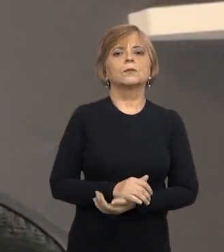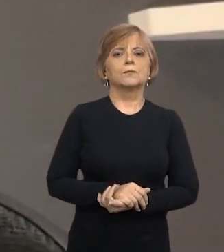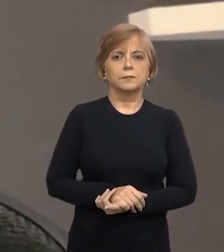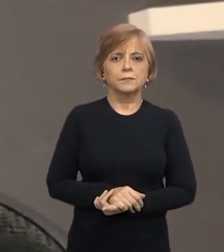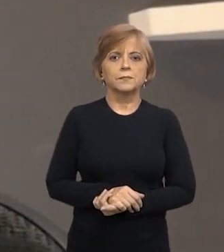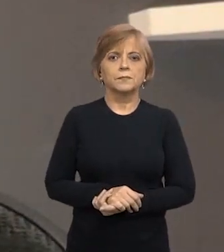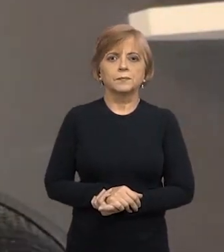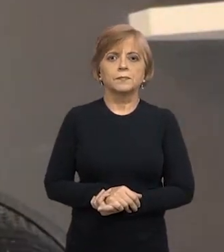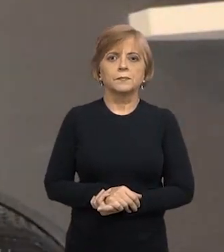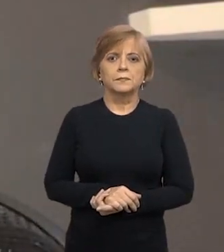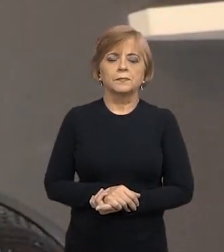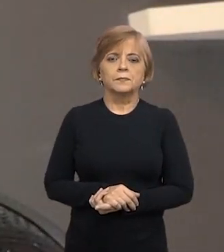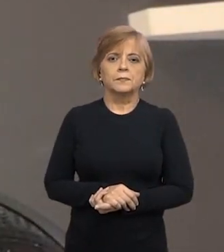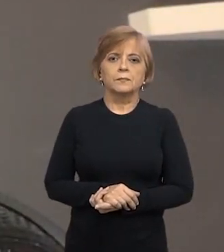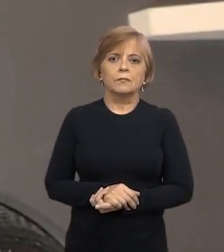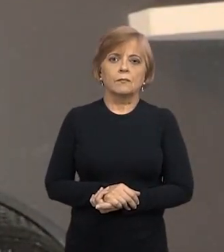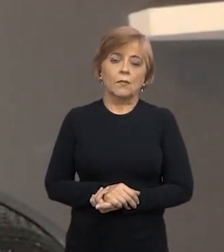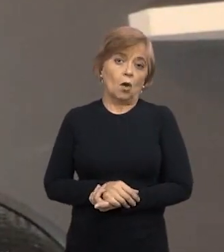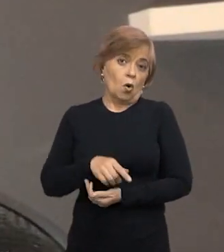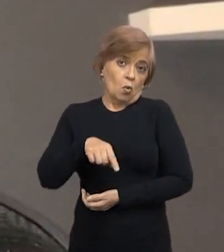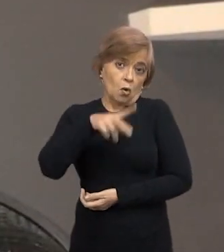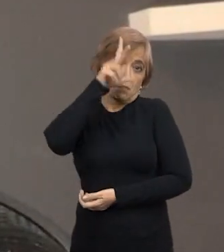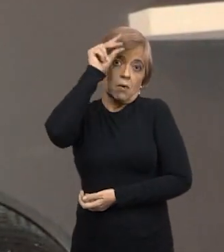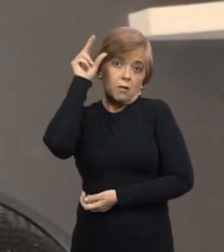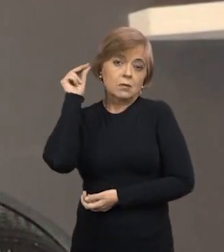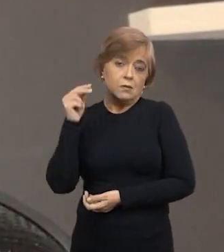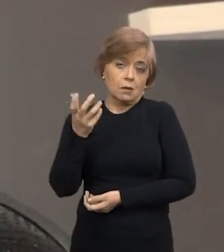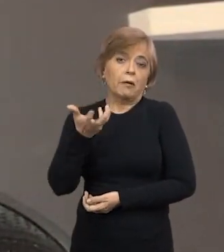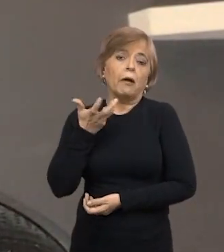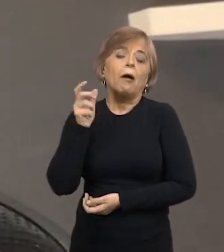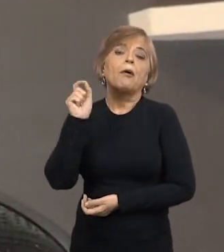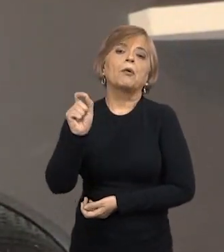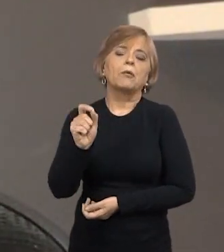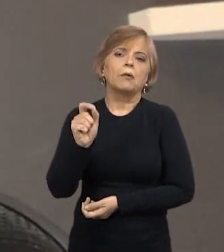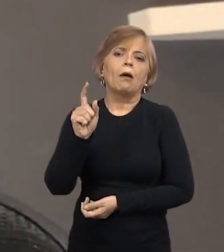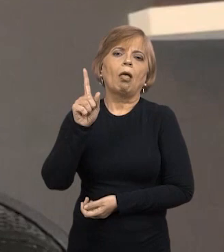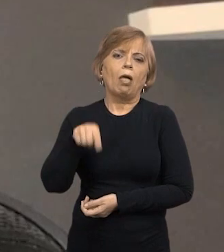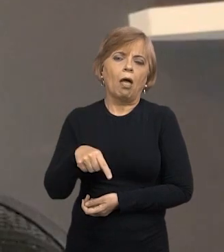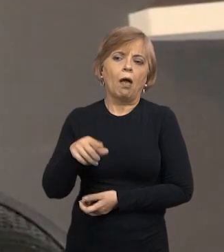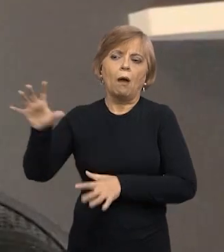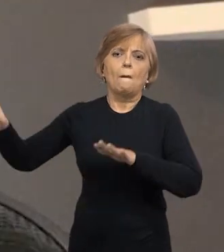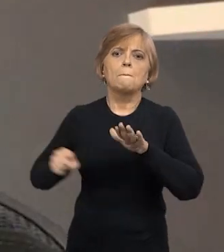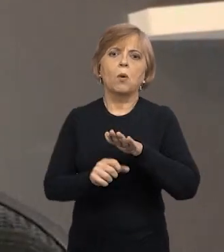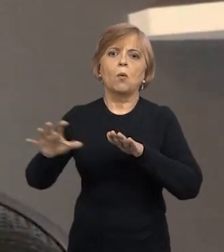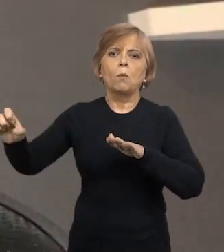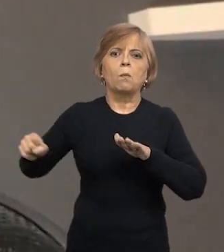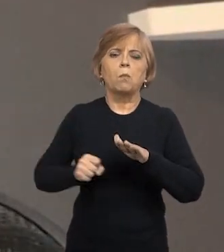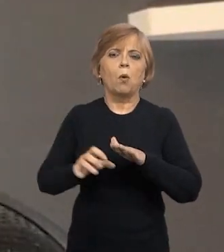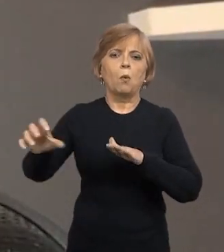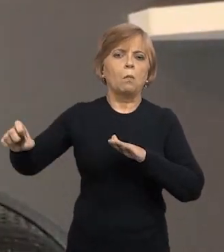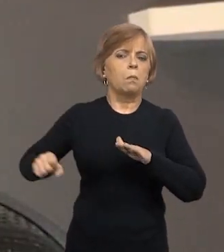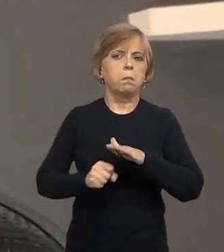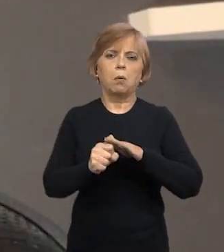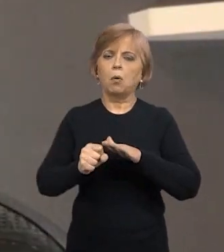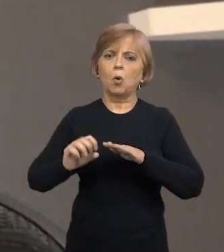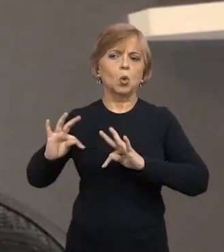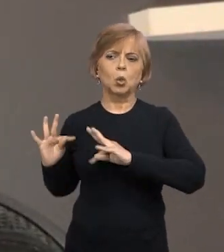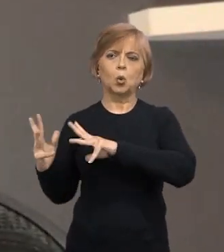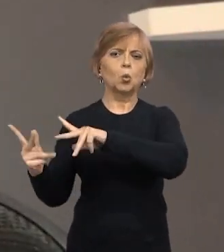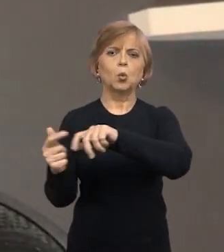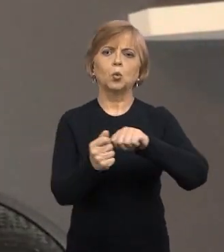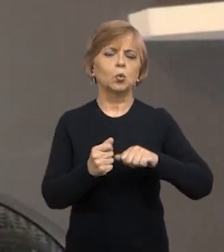assim prevê. O que o município pleiteia é realmente uma remoção compulsória e